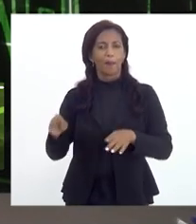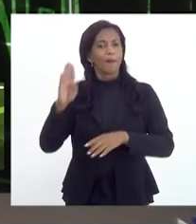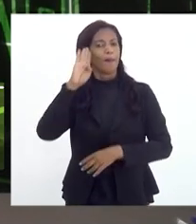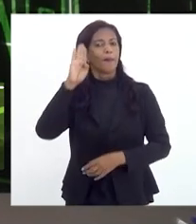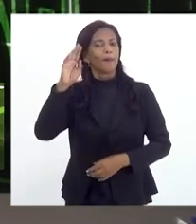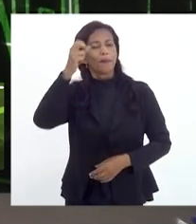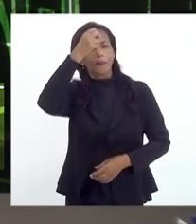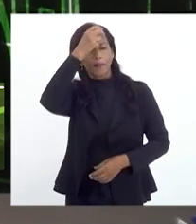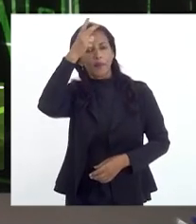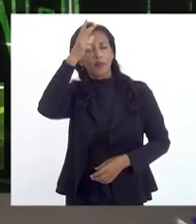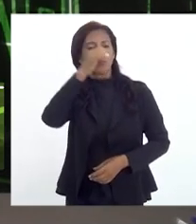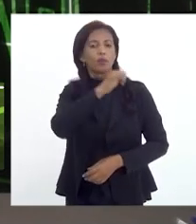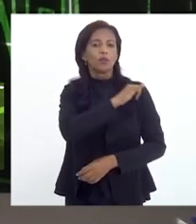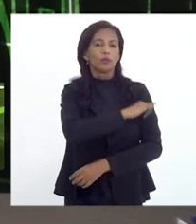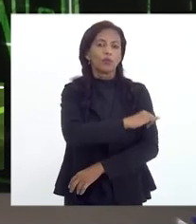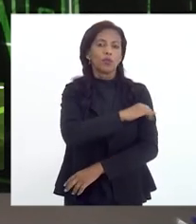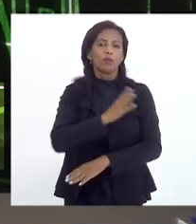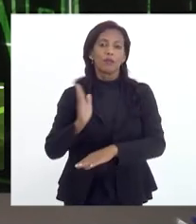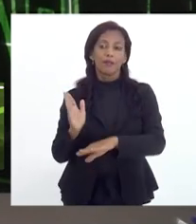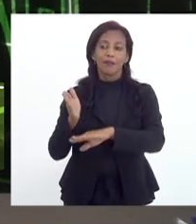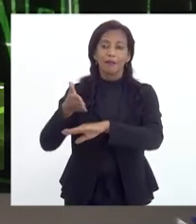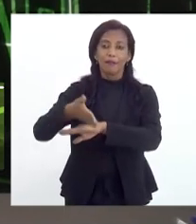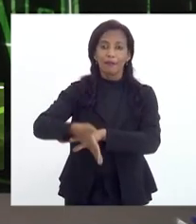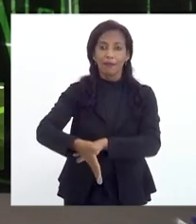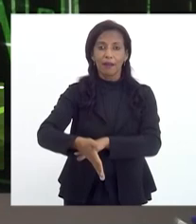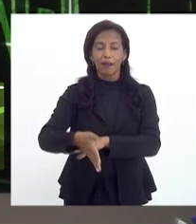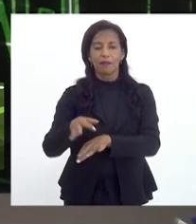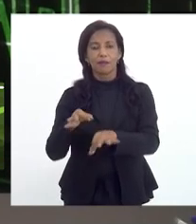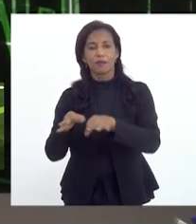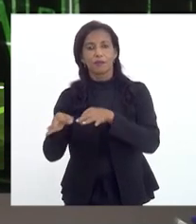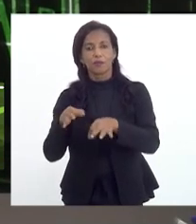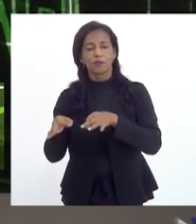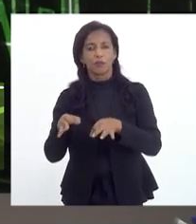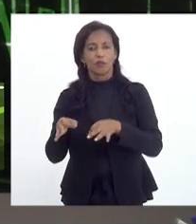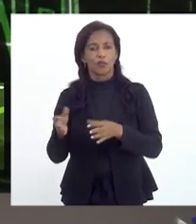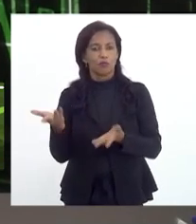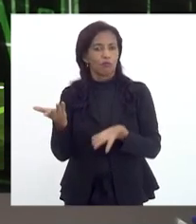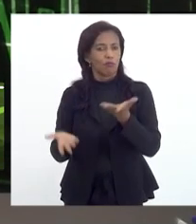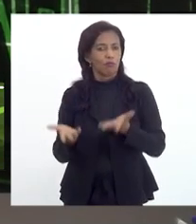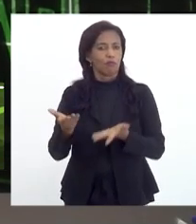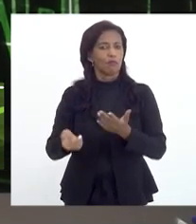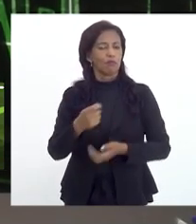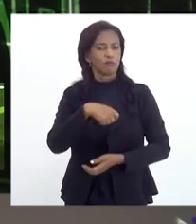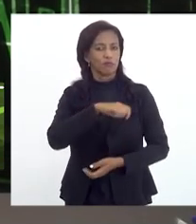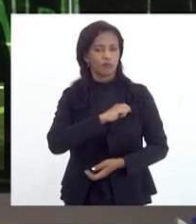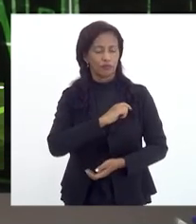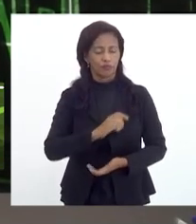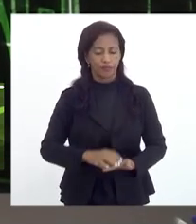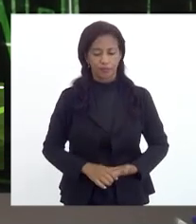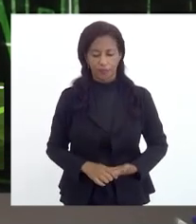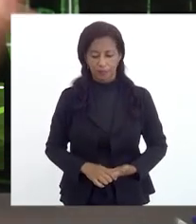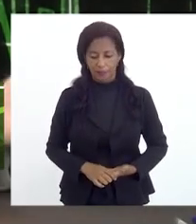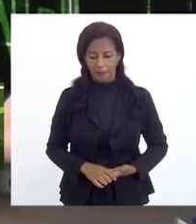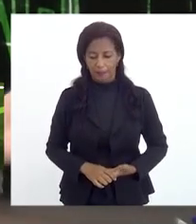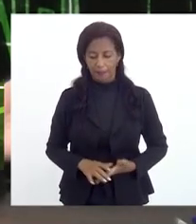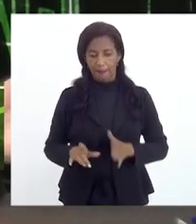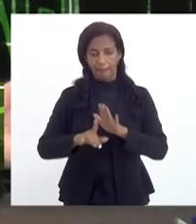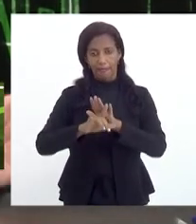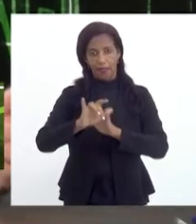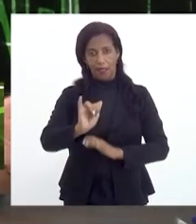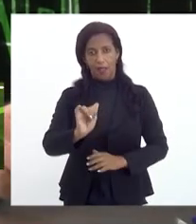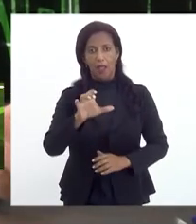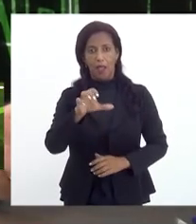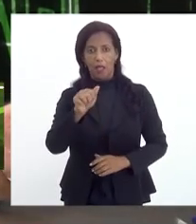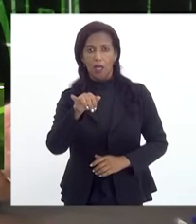Está querendo Entrar nesse Plano de promoção Do equilíbrio fiscal Com relação A lei Candir Eu acho que já